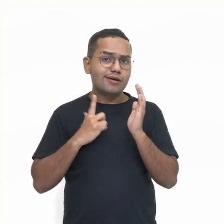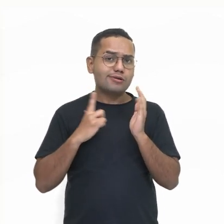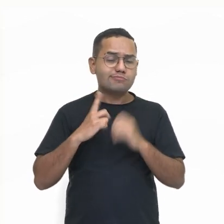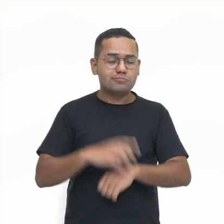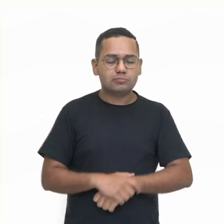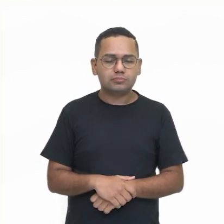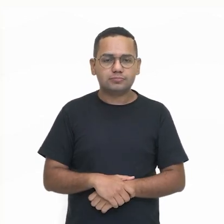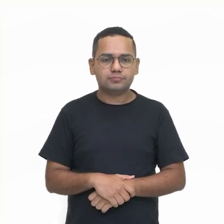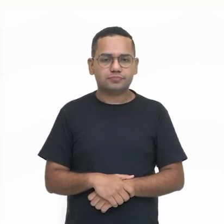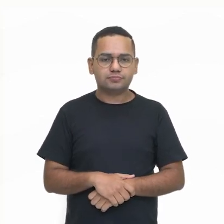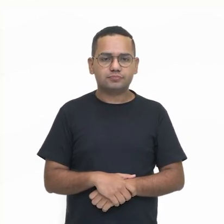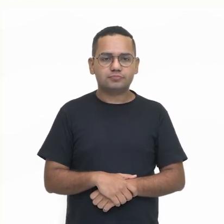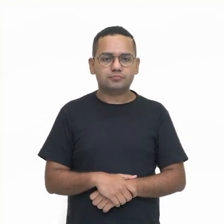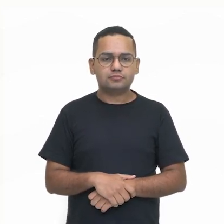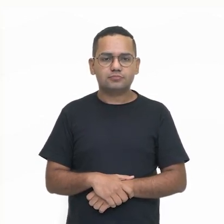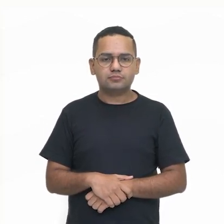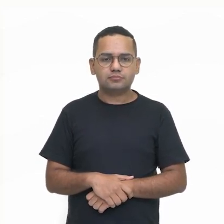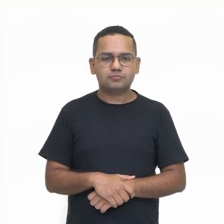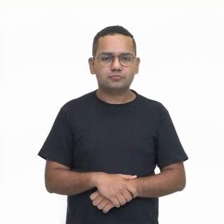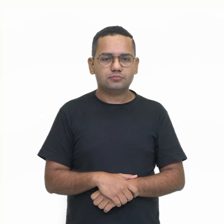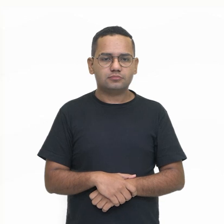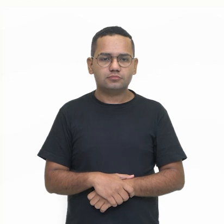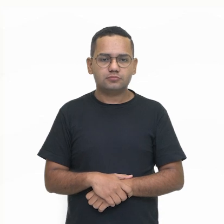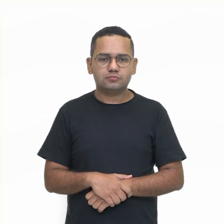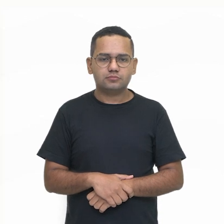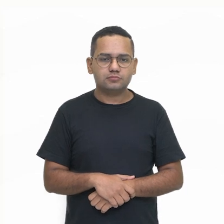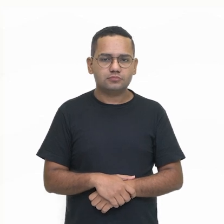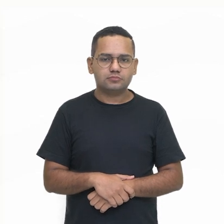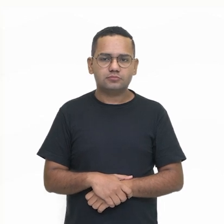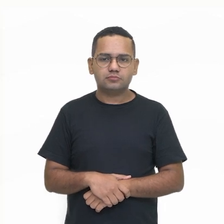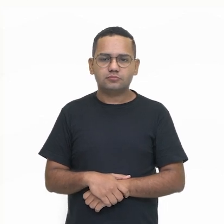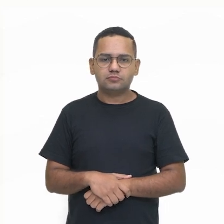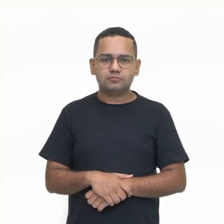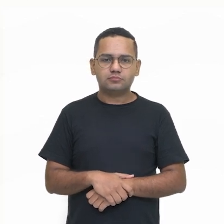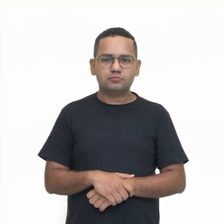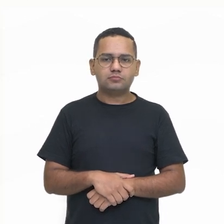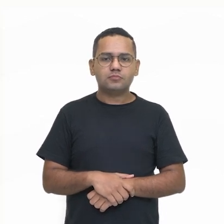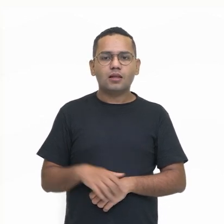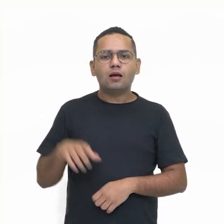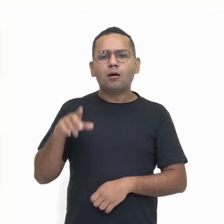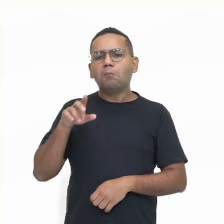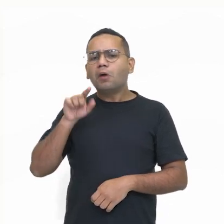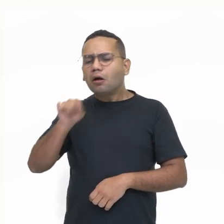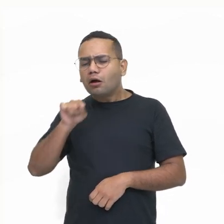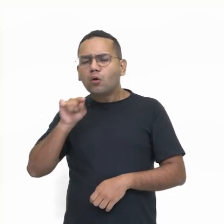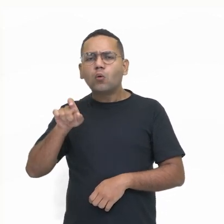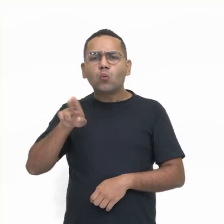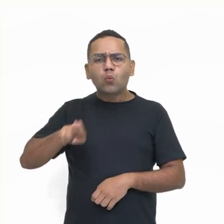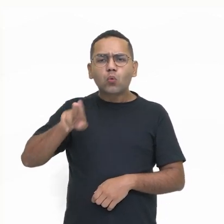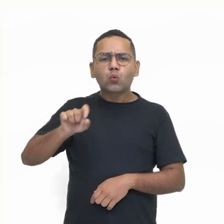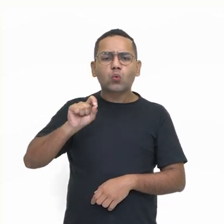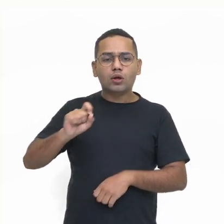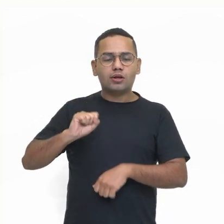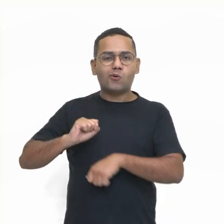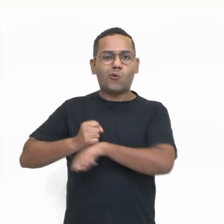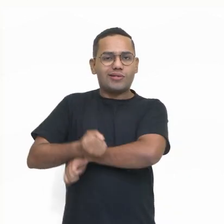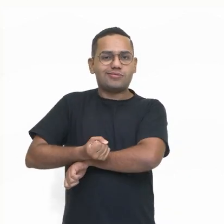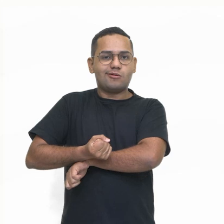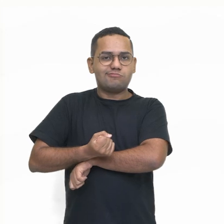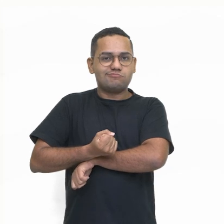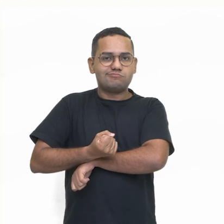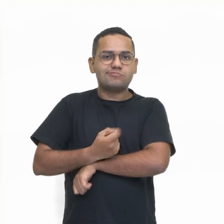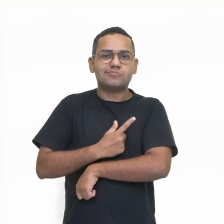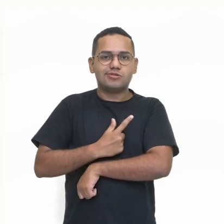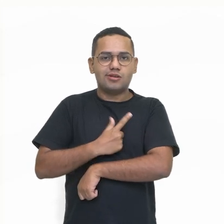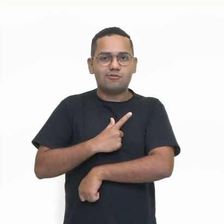mãos. Não é? É o poder que se utiliza da força, que nós chamamos de coação. Eu vou coagi-lo.